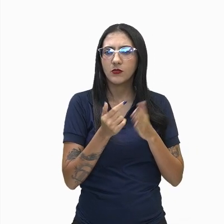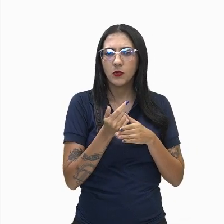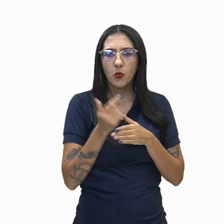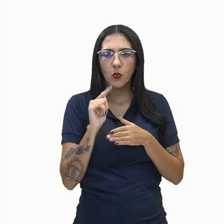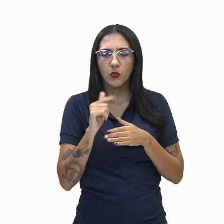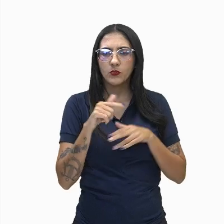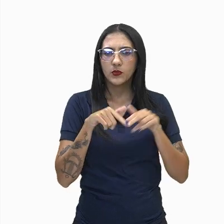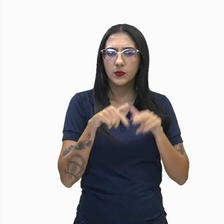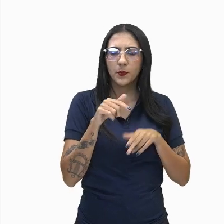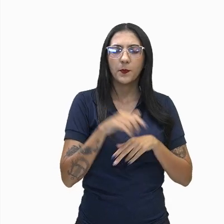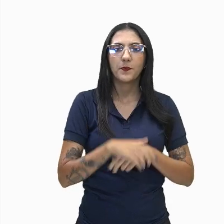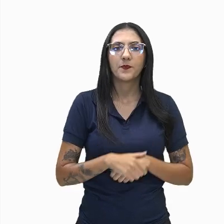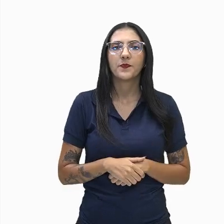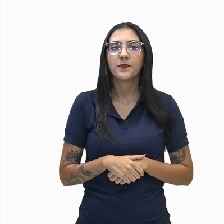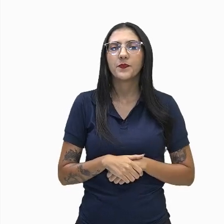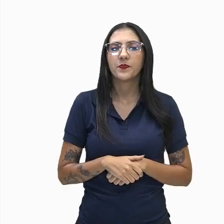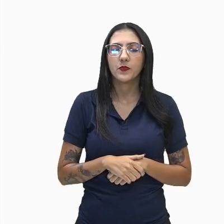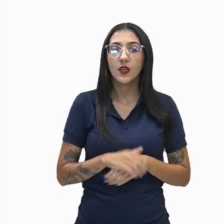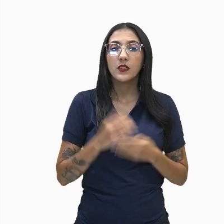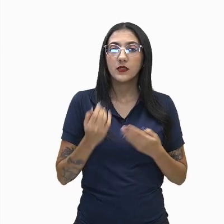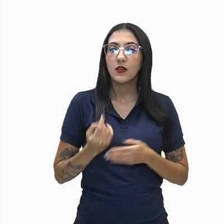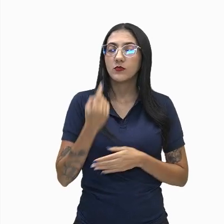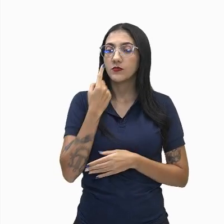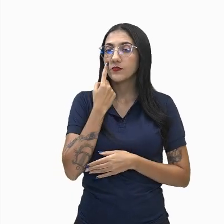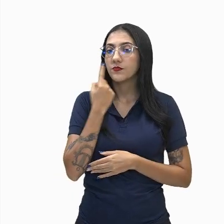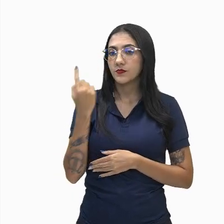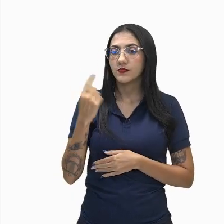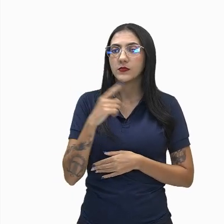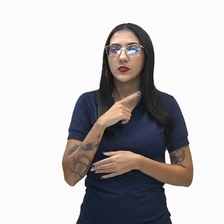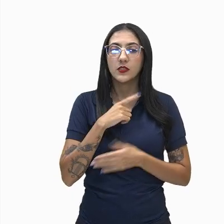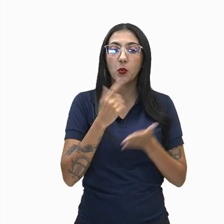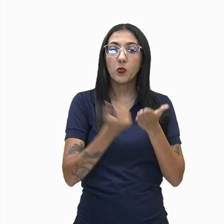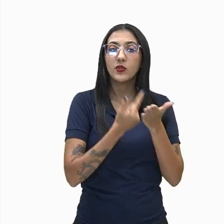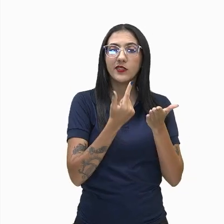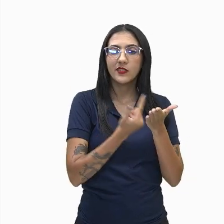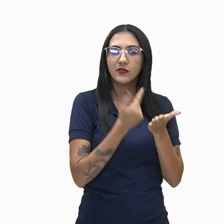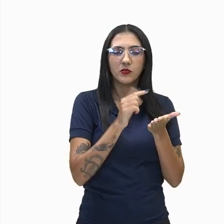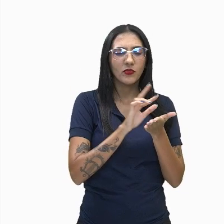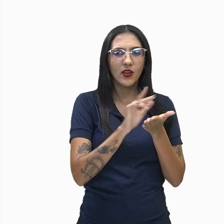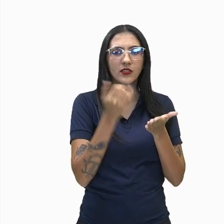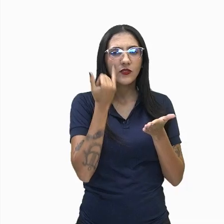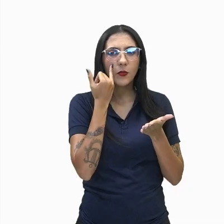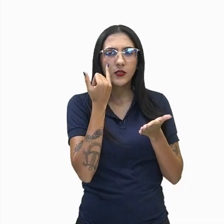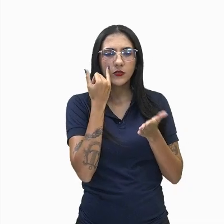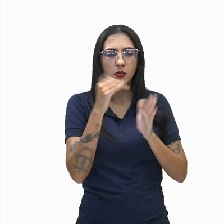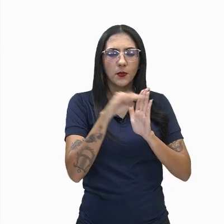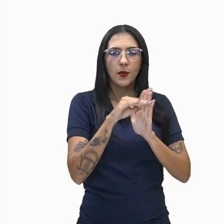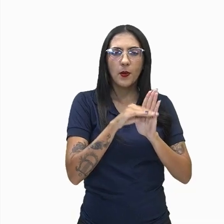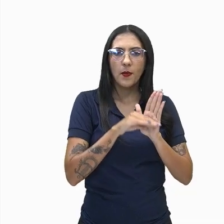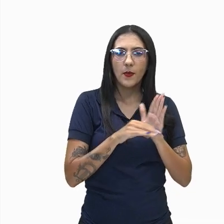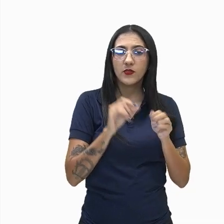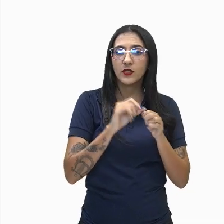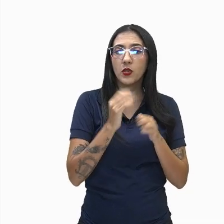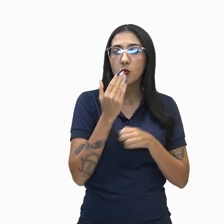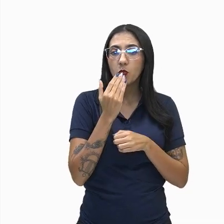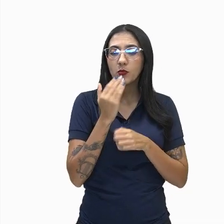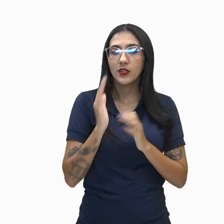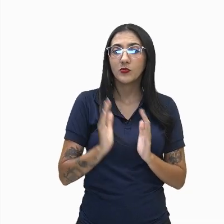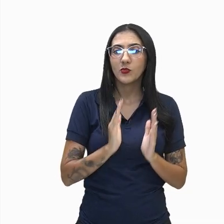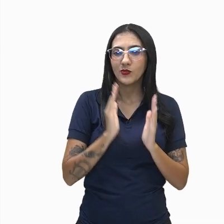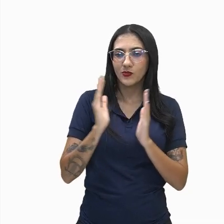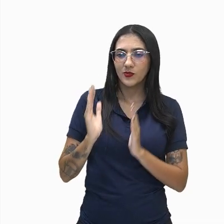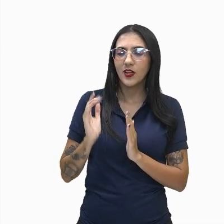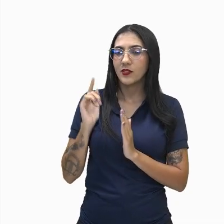pazinha. Então, eu tenho um livro com receitas e na parte tem uma tábua com